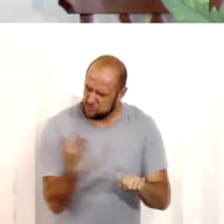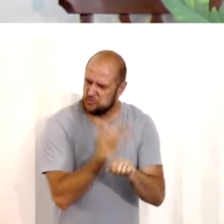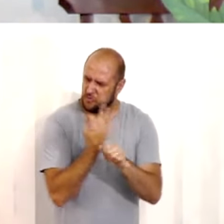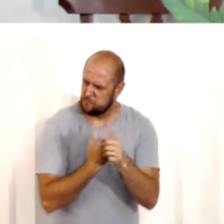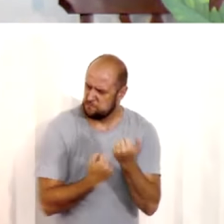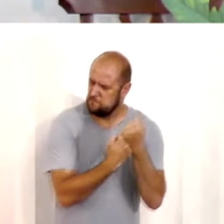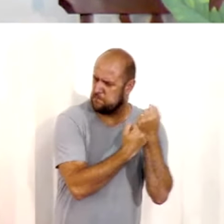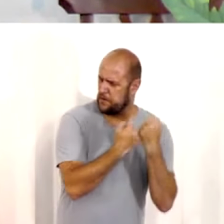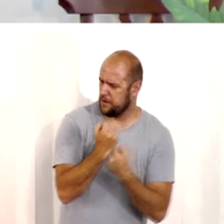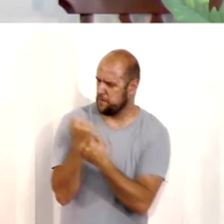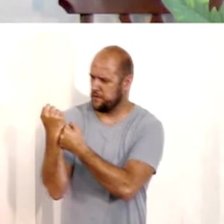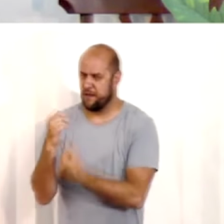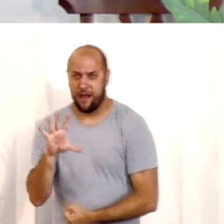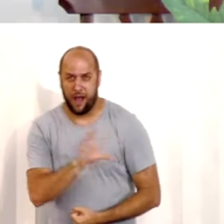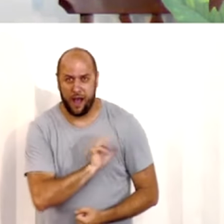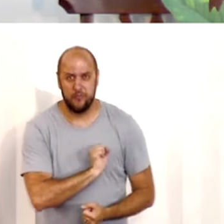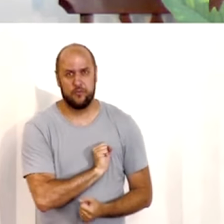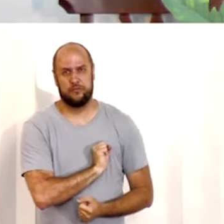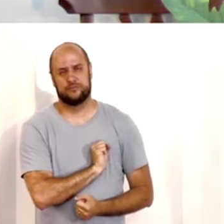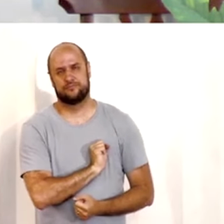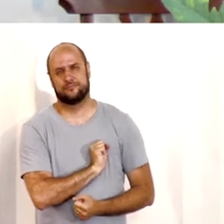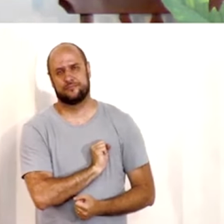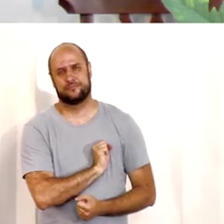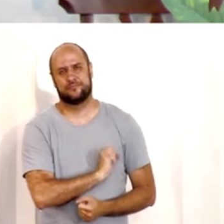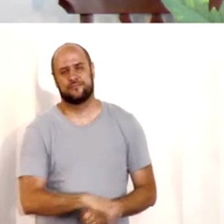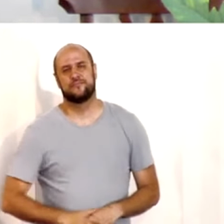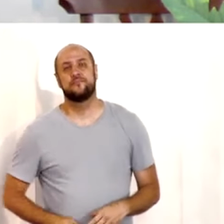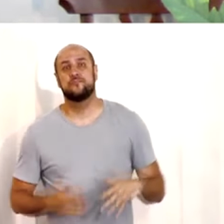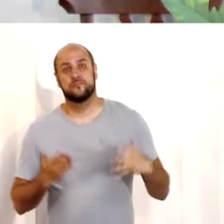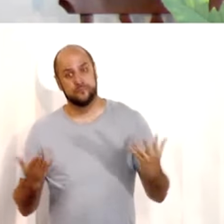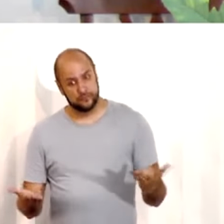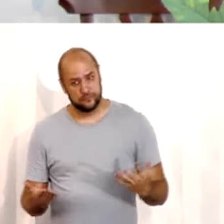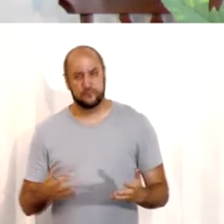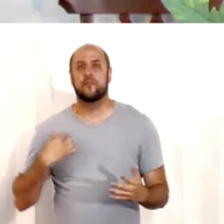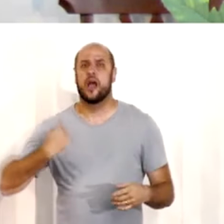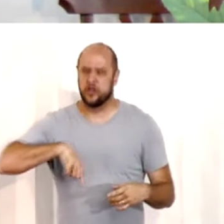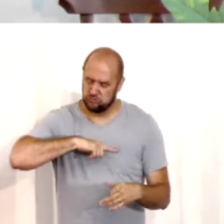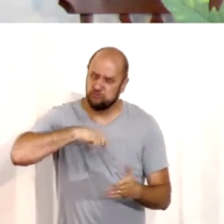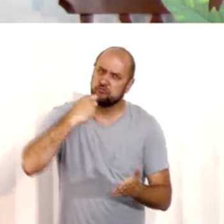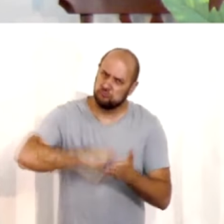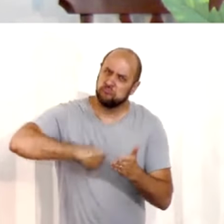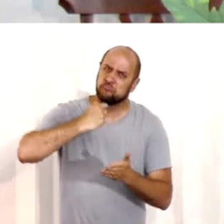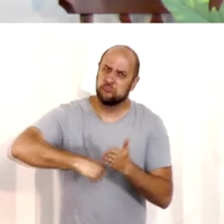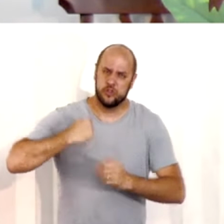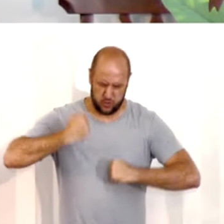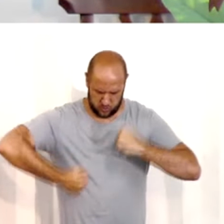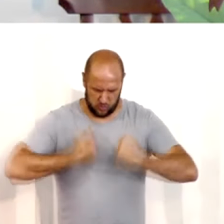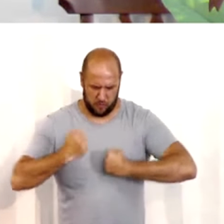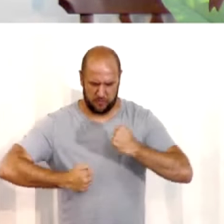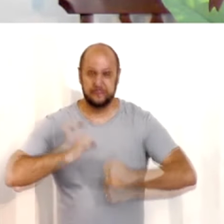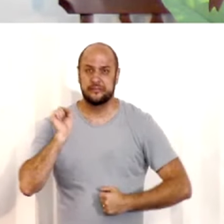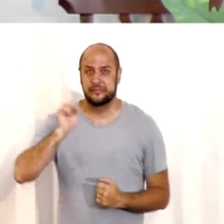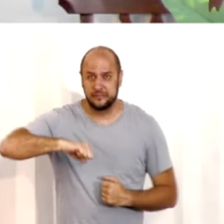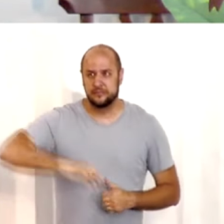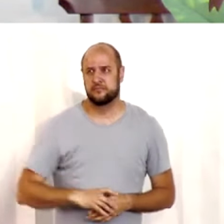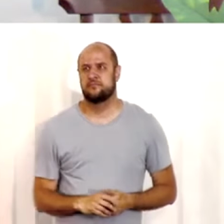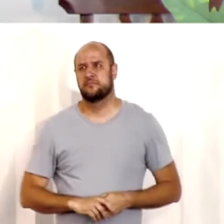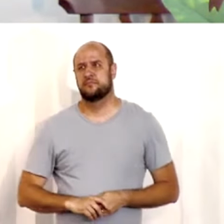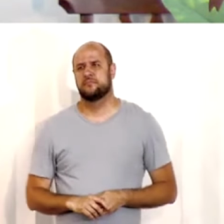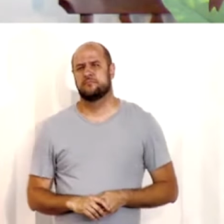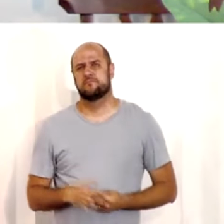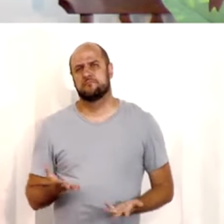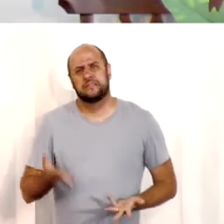aos outros, era disso que o autor estava falando. Bom, temos perseverança? Corremos? Será que a gente está focado?